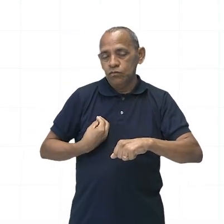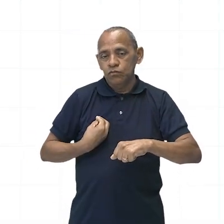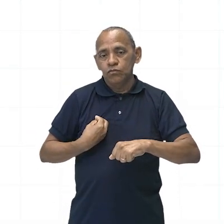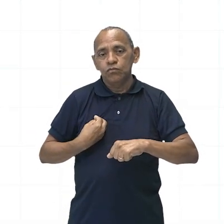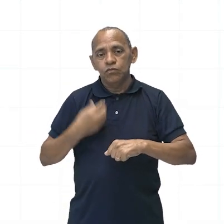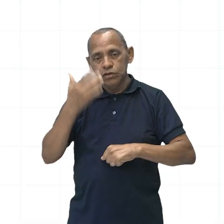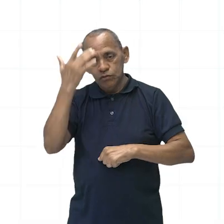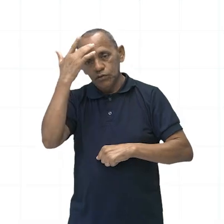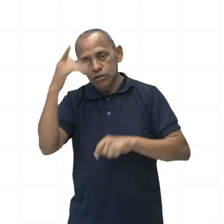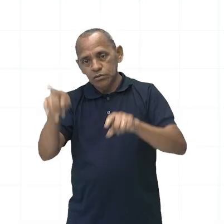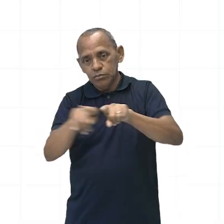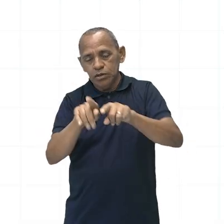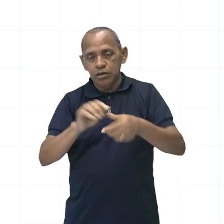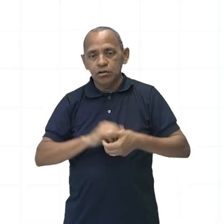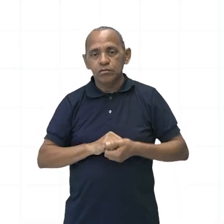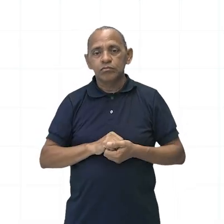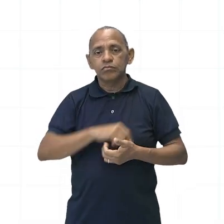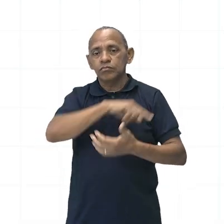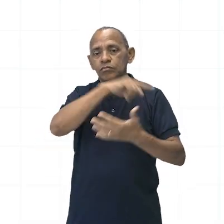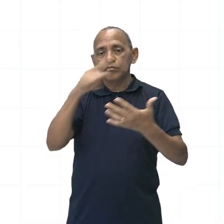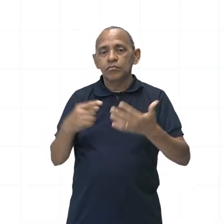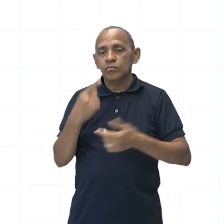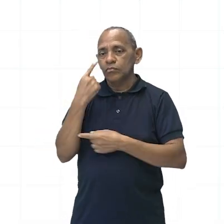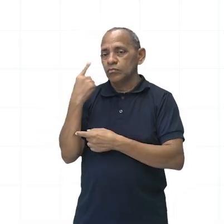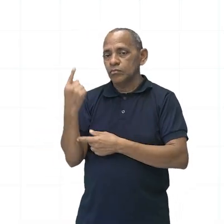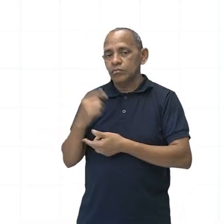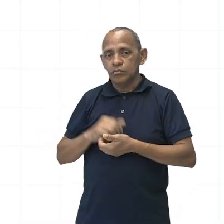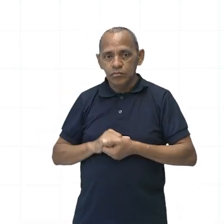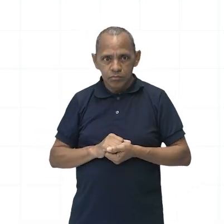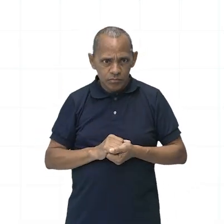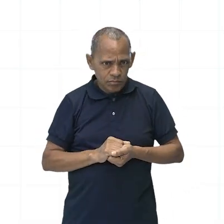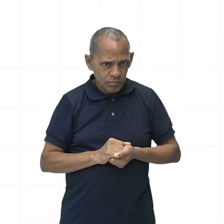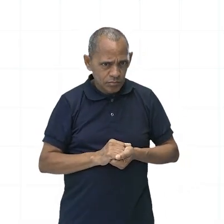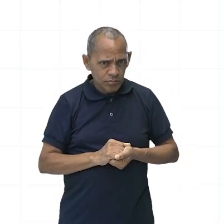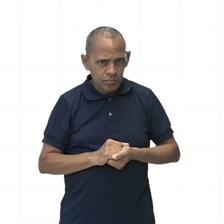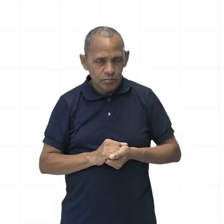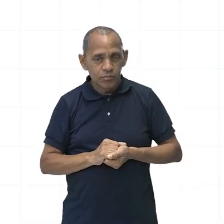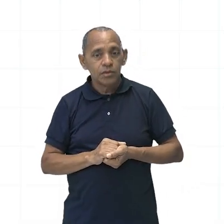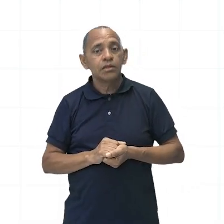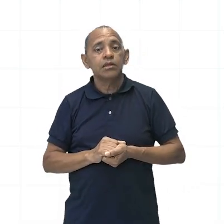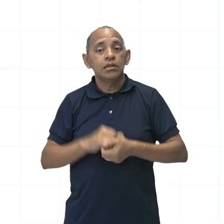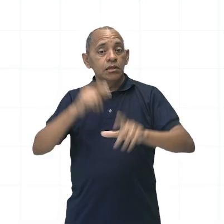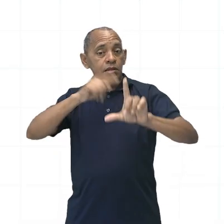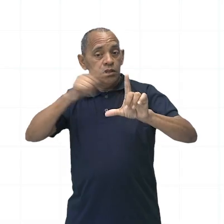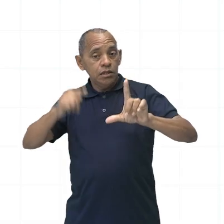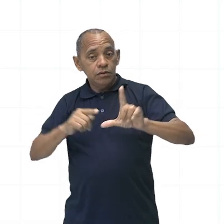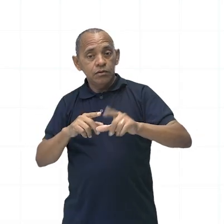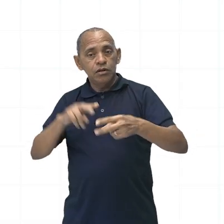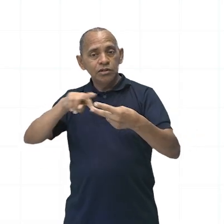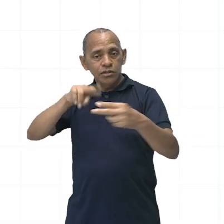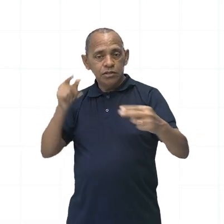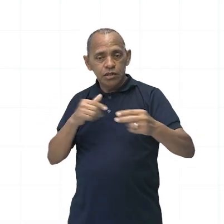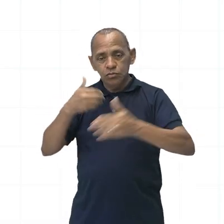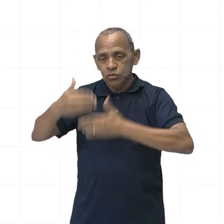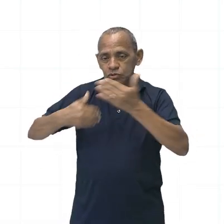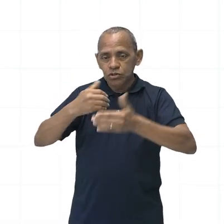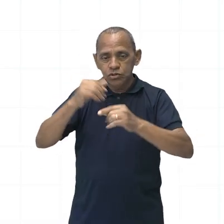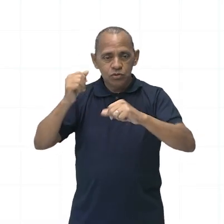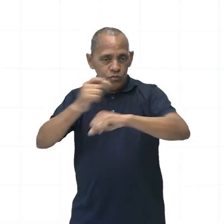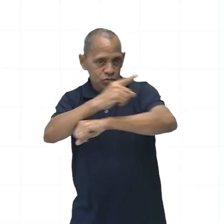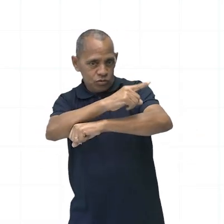natural, vamos falar de um outro mecanismo, que é a deriva genética. Bem, a deriva genética é um processo evolutivo que envolve